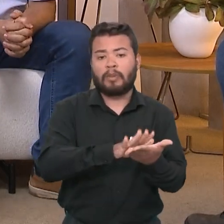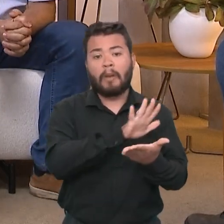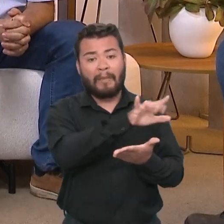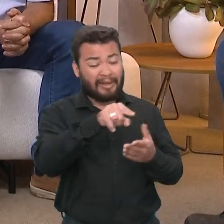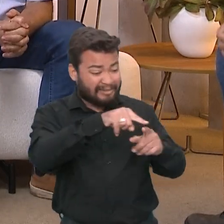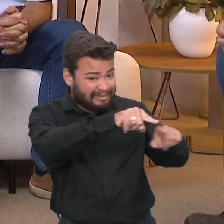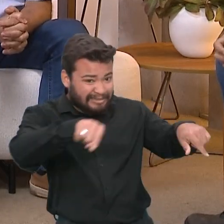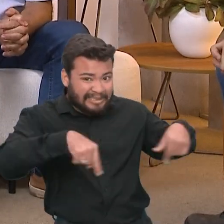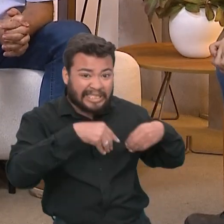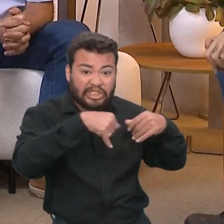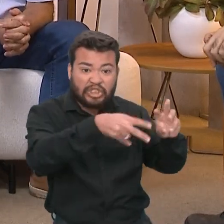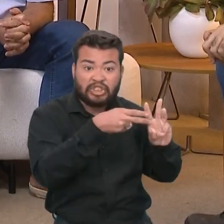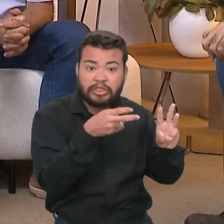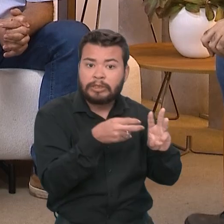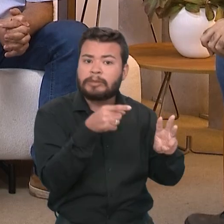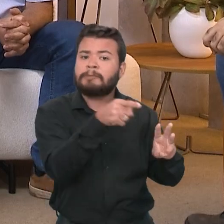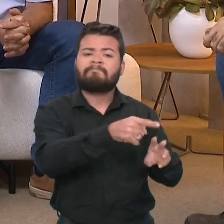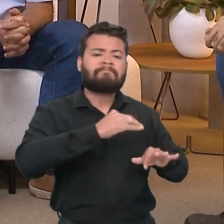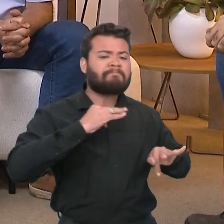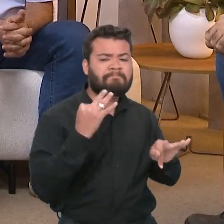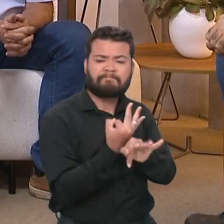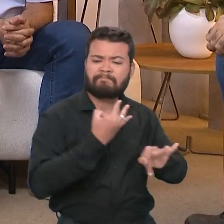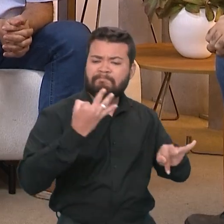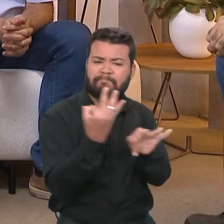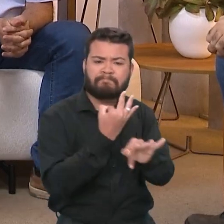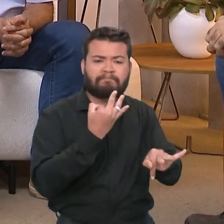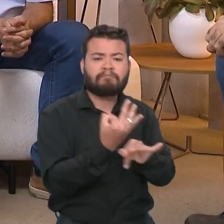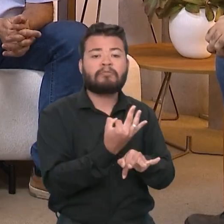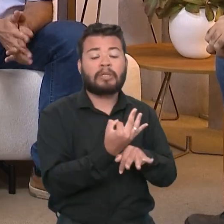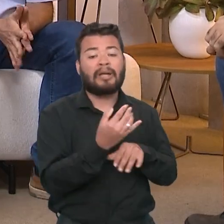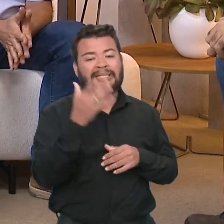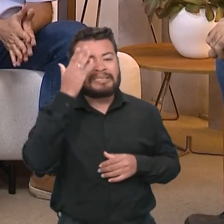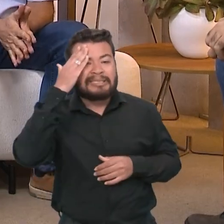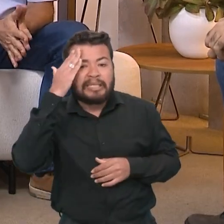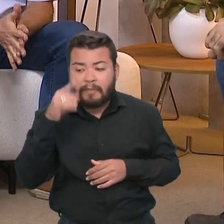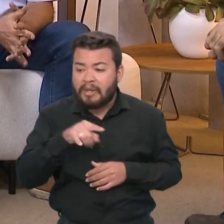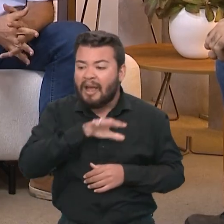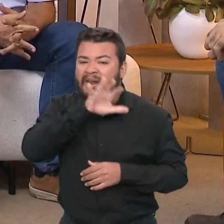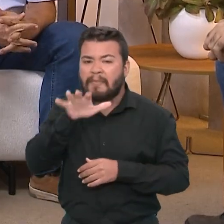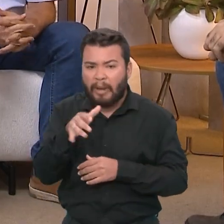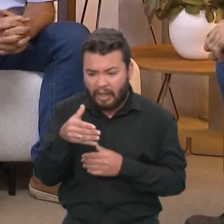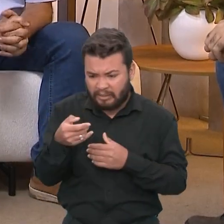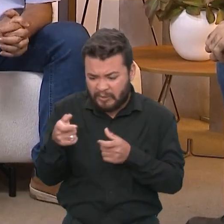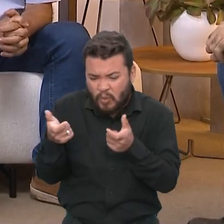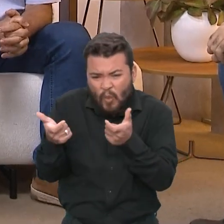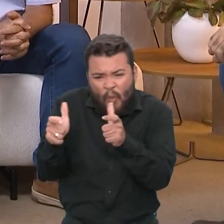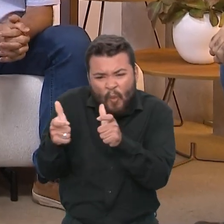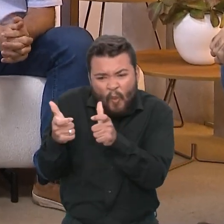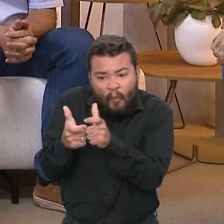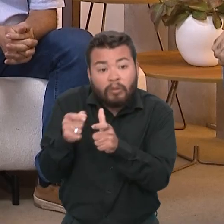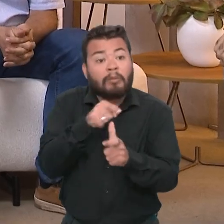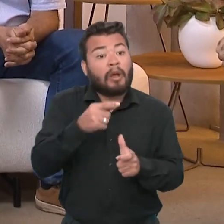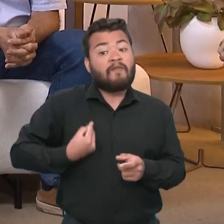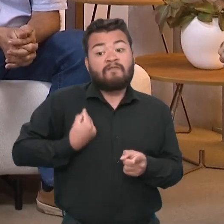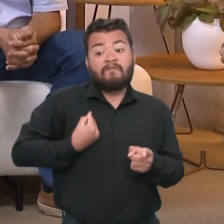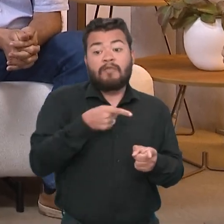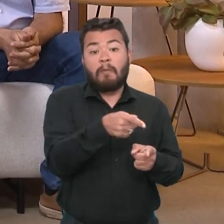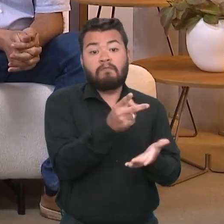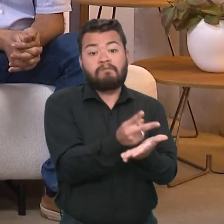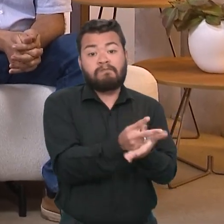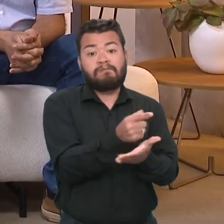assim, elas têm uma quantidade maior de espécies ameaçadas de extinção. elas são mais efetivas